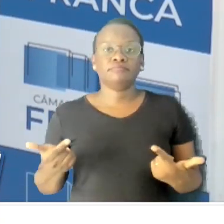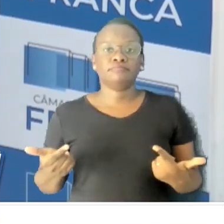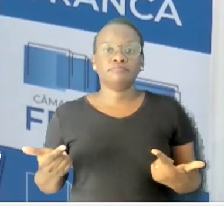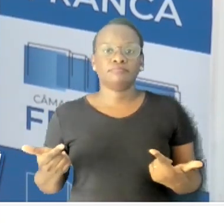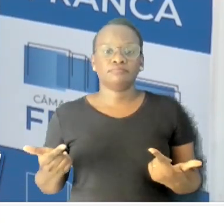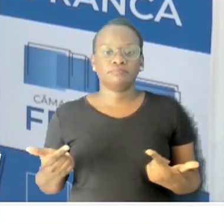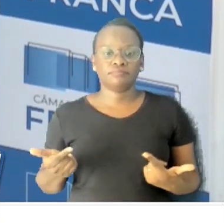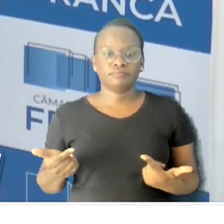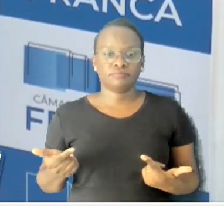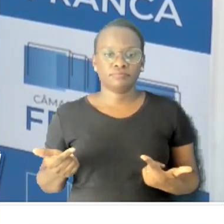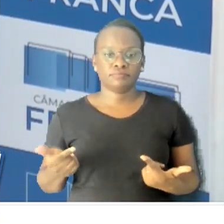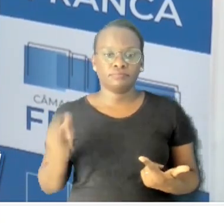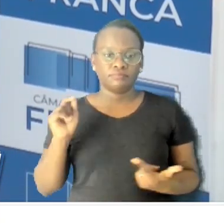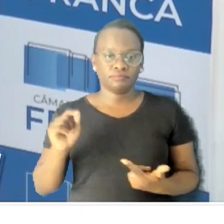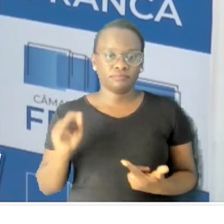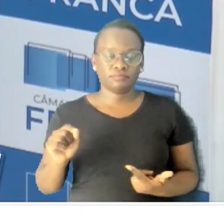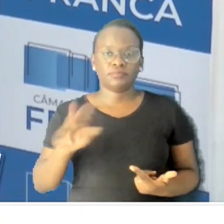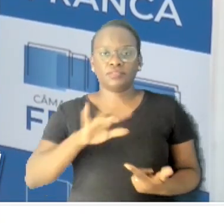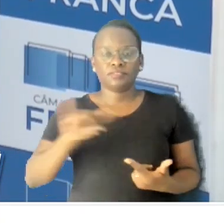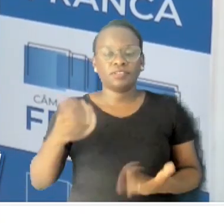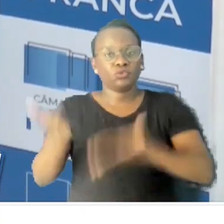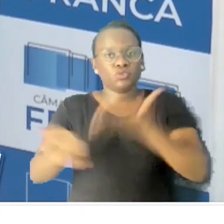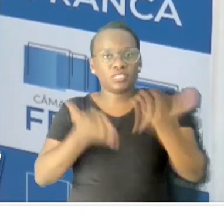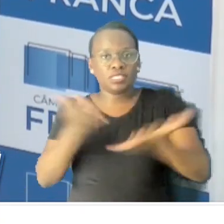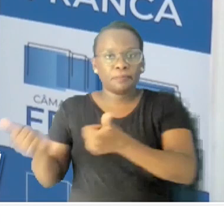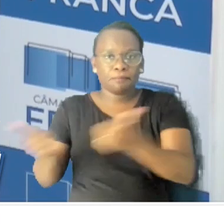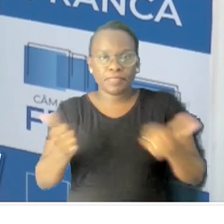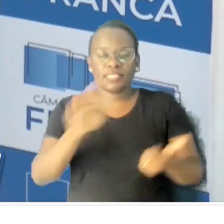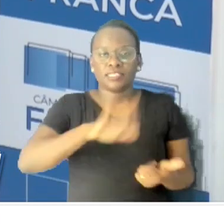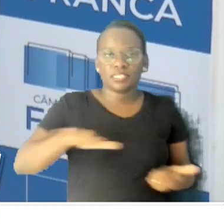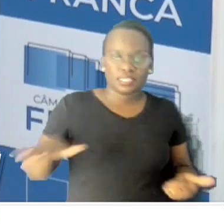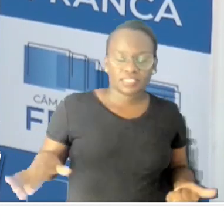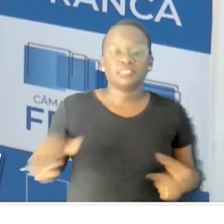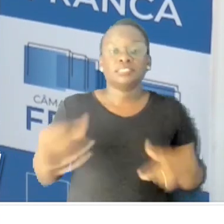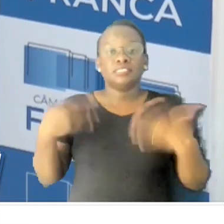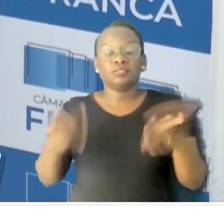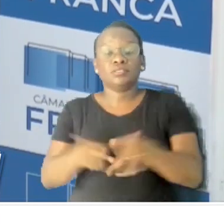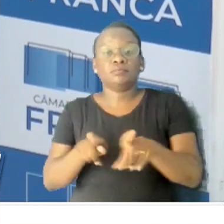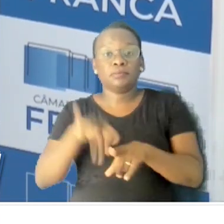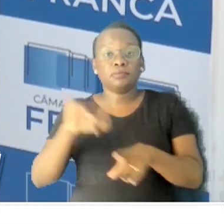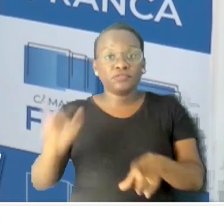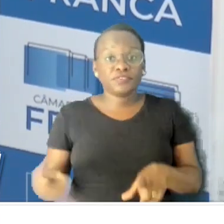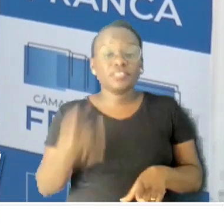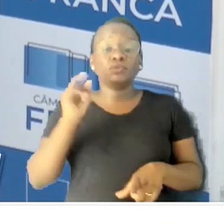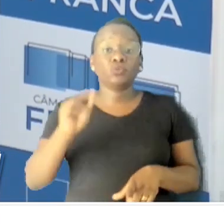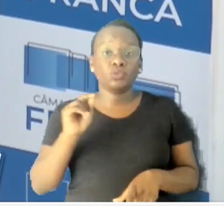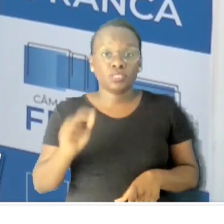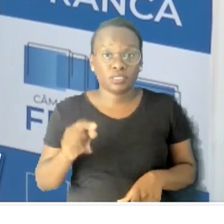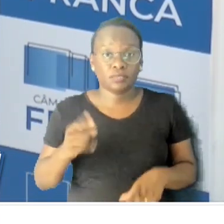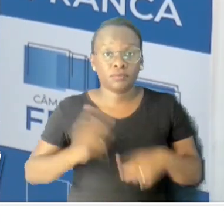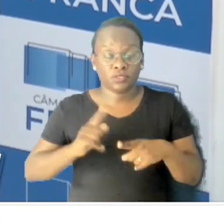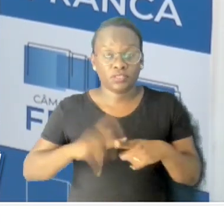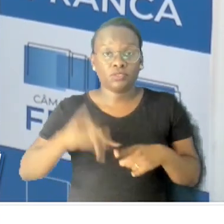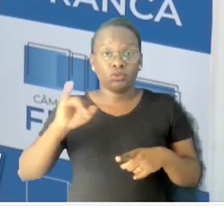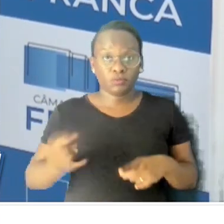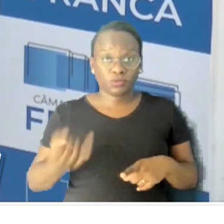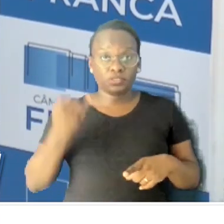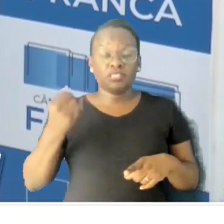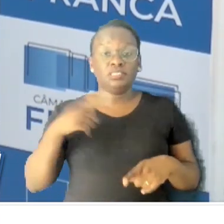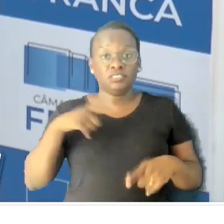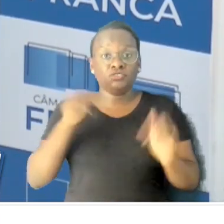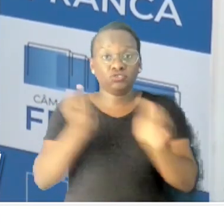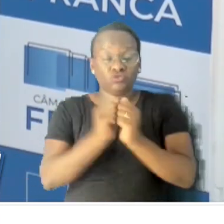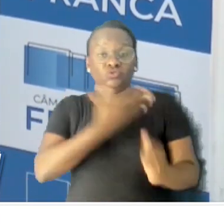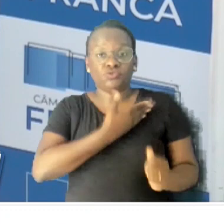que vai cuidar bem das nossas crianças. E aproveitei um gancho também, porque foi uma oportunidade de estar com o governador